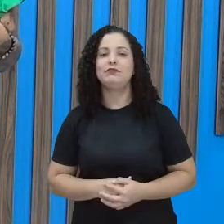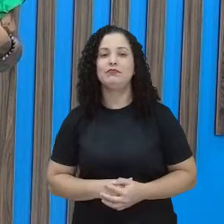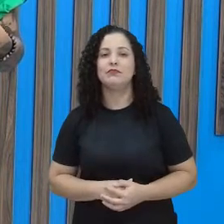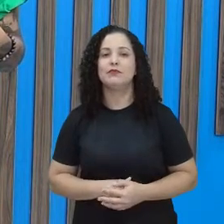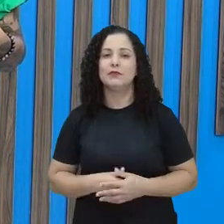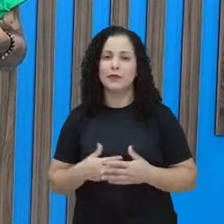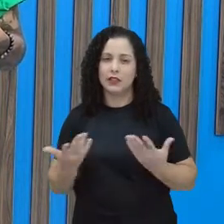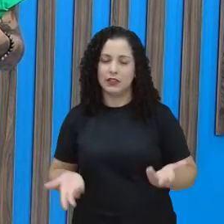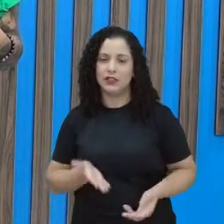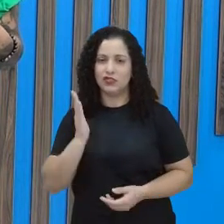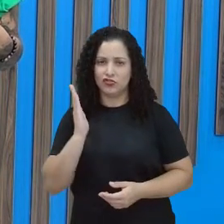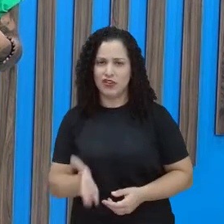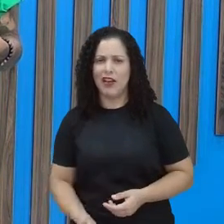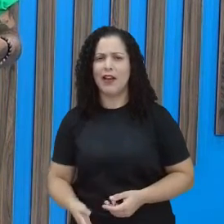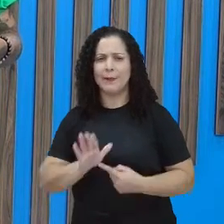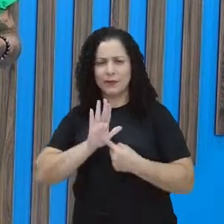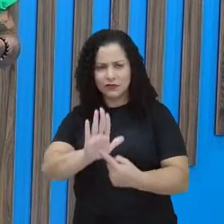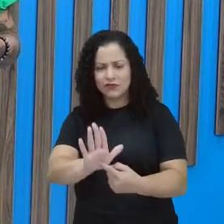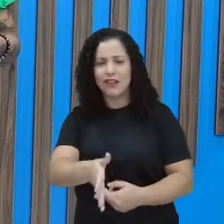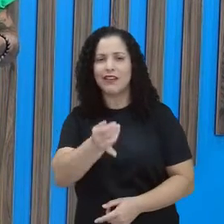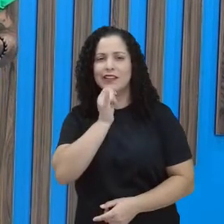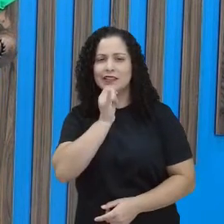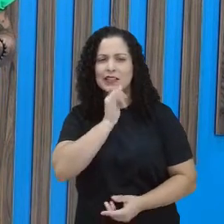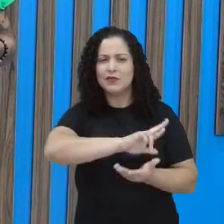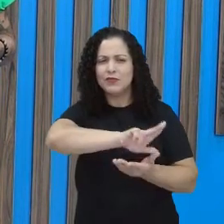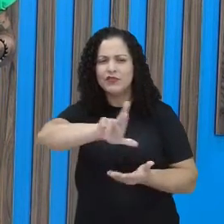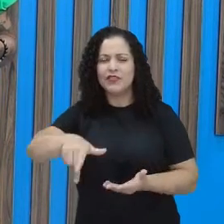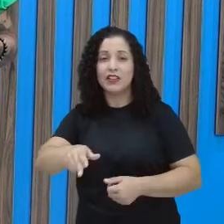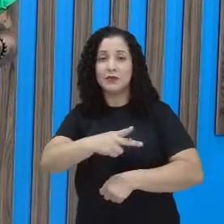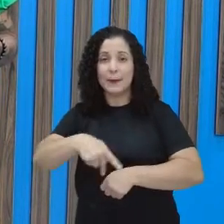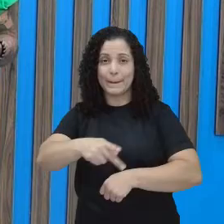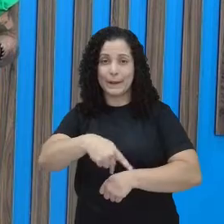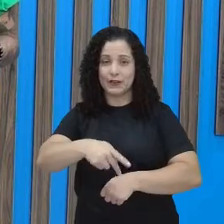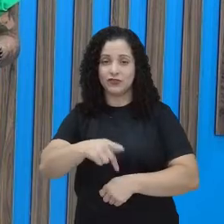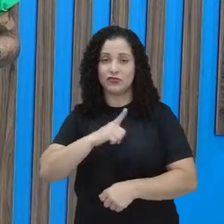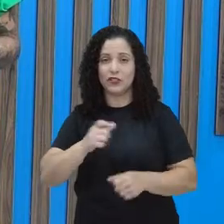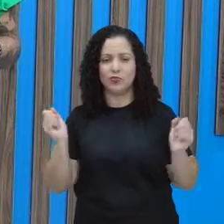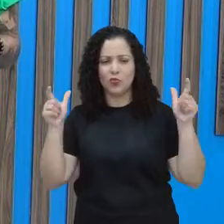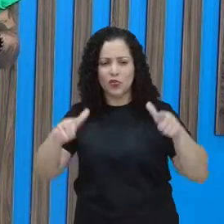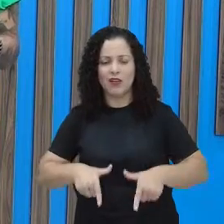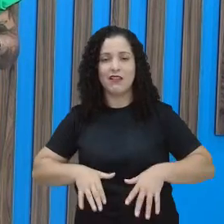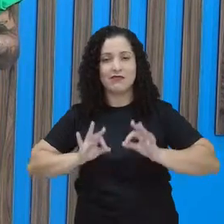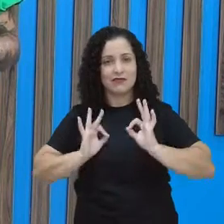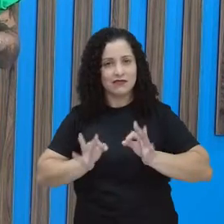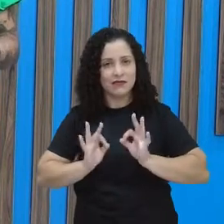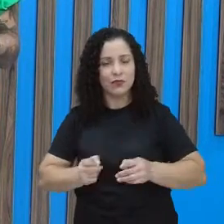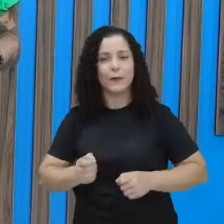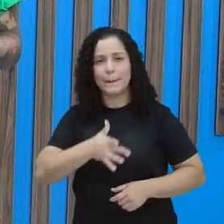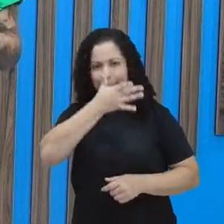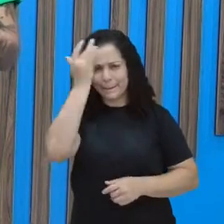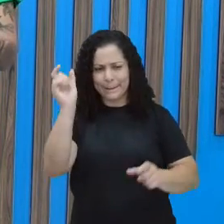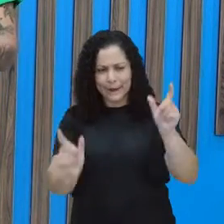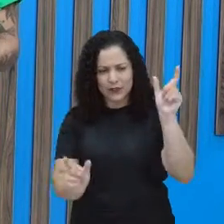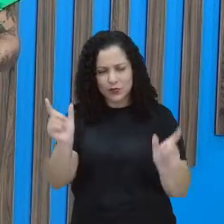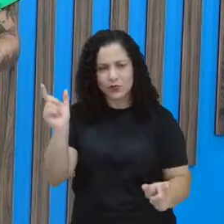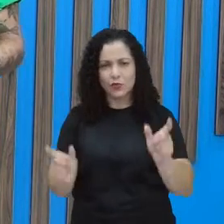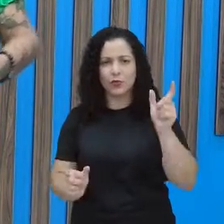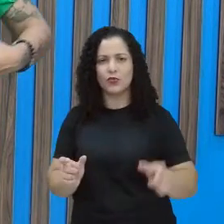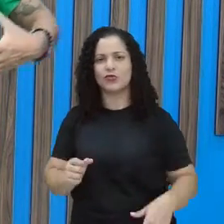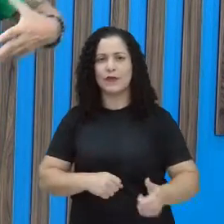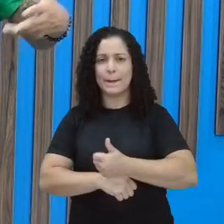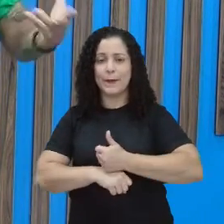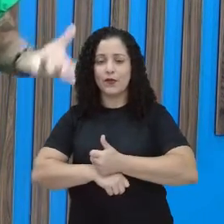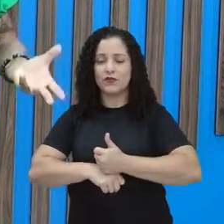a exemplo de muitos outros países, é ter locais adequados, com pessoas, com profissionais adequados,